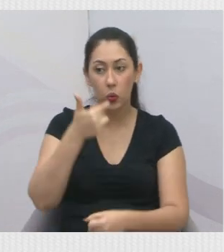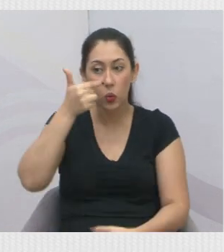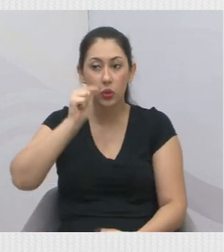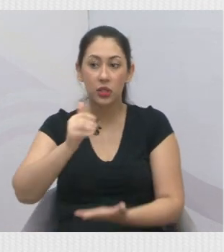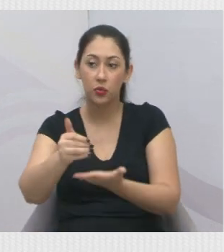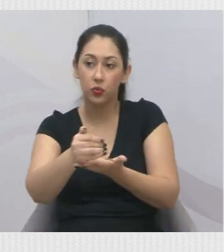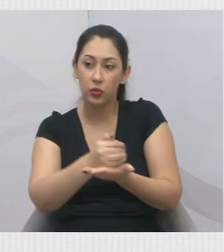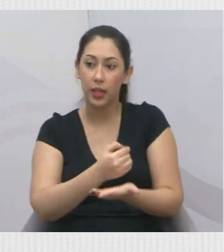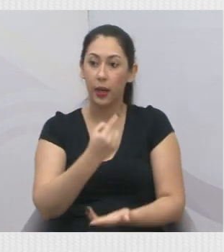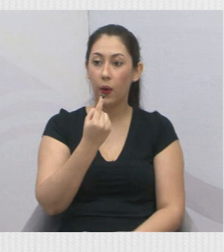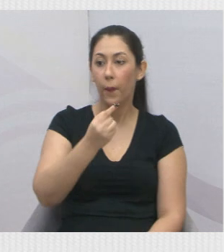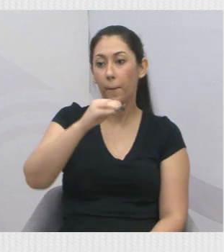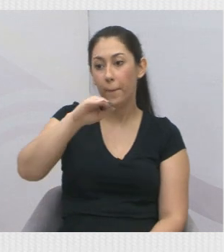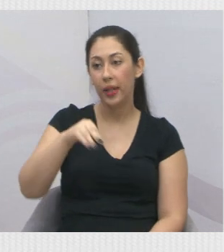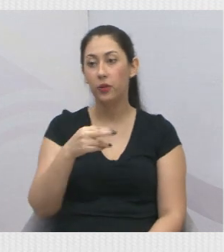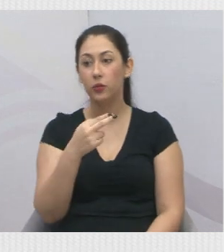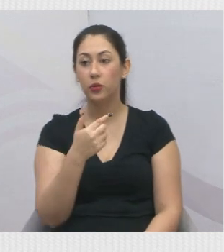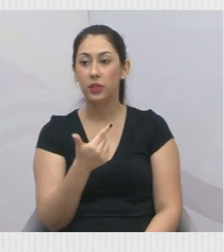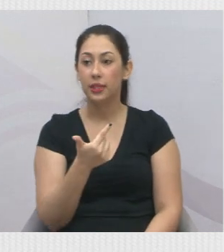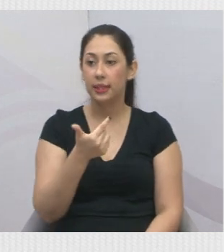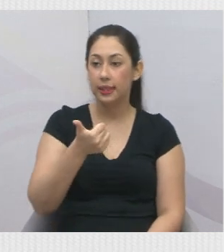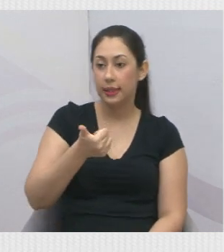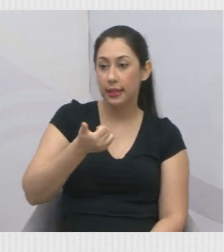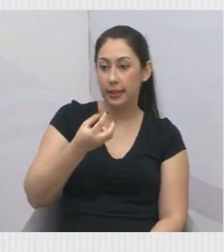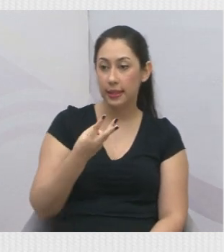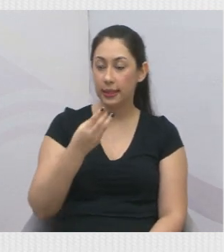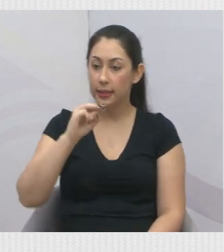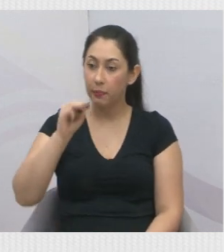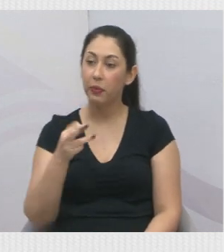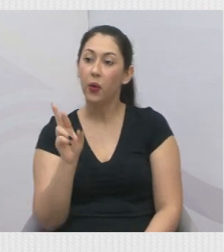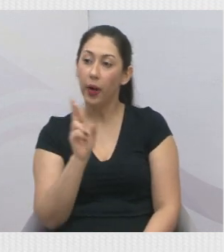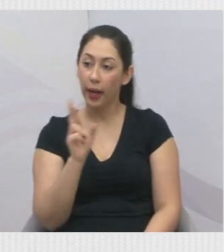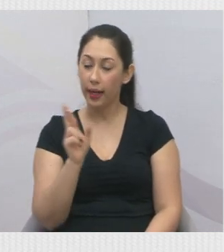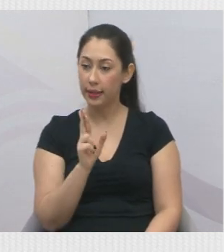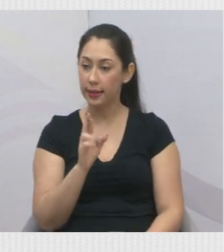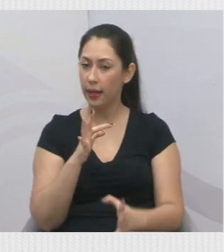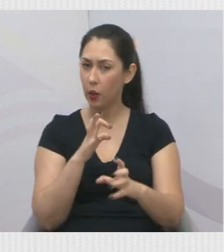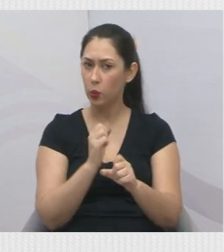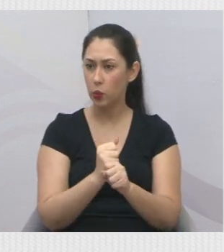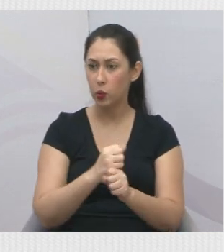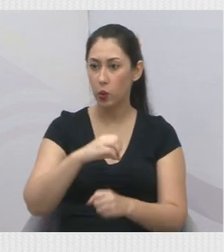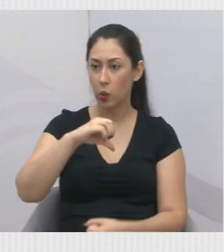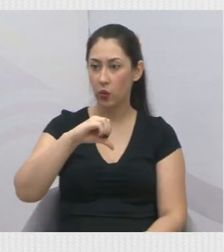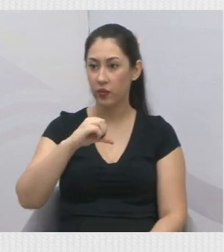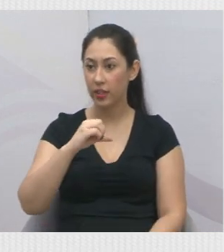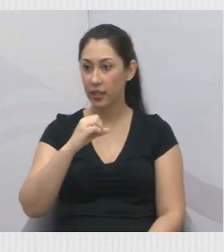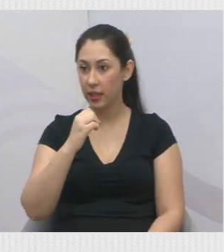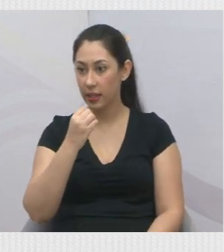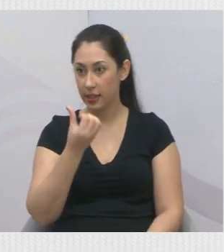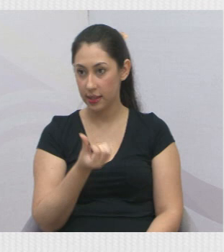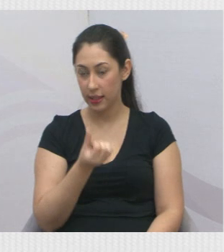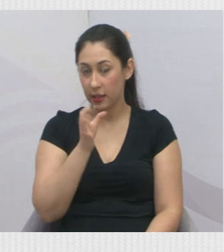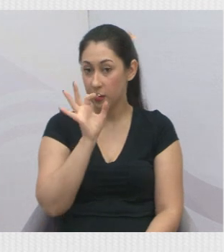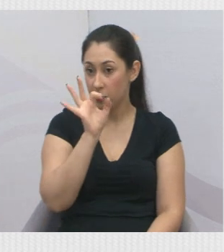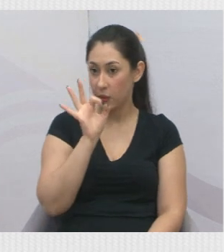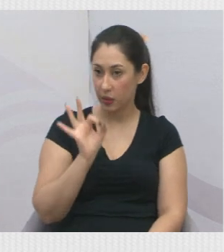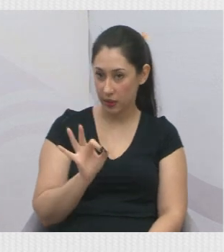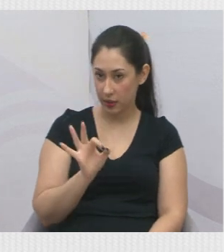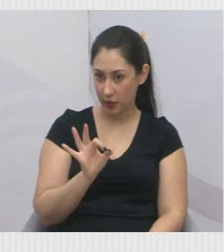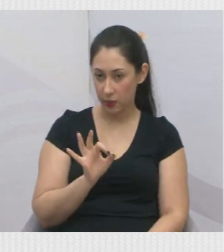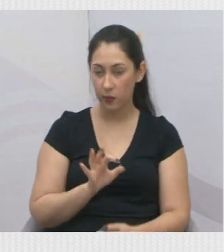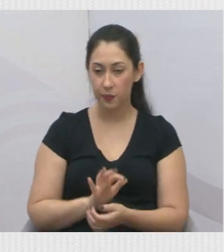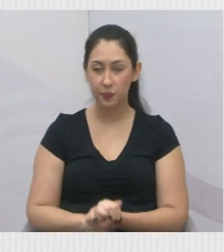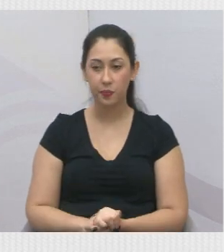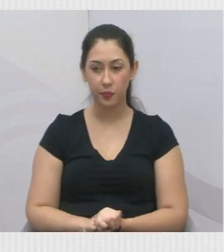outras transferências correntes, a 136% a corrente é onde o governo coloca-se